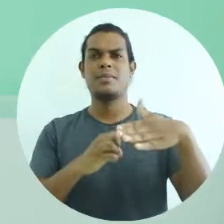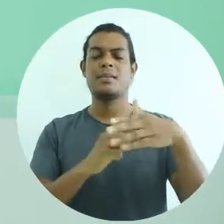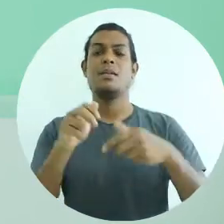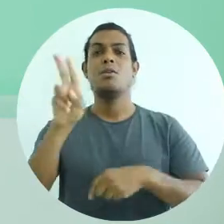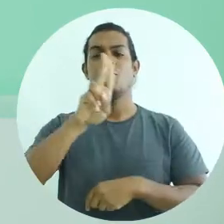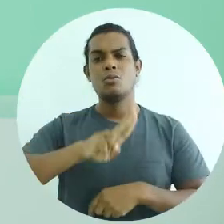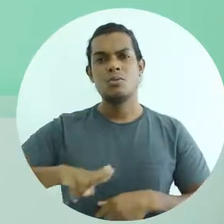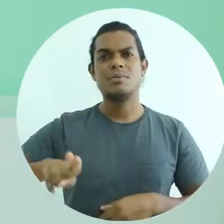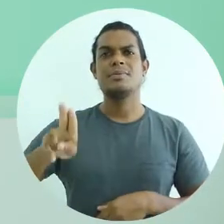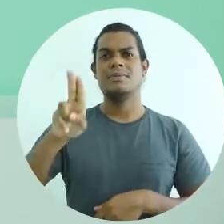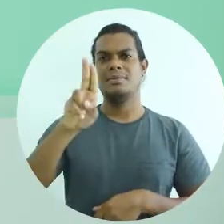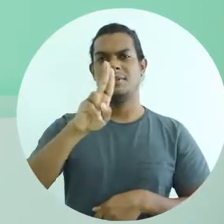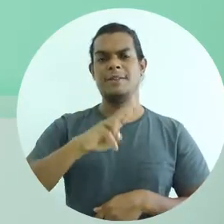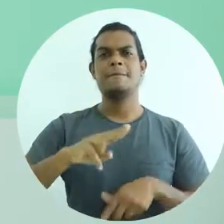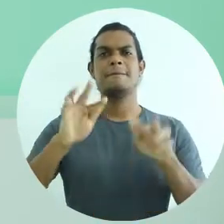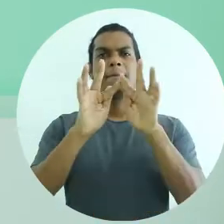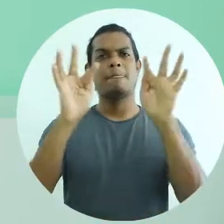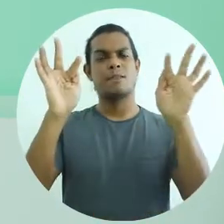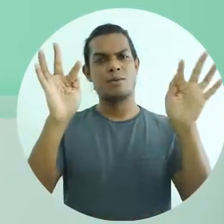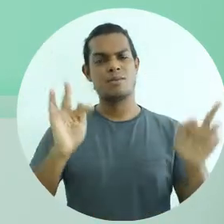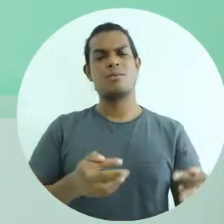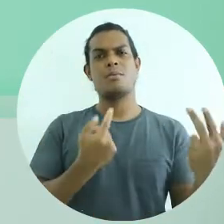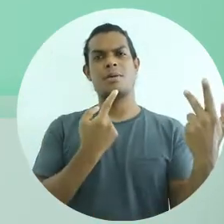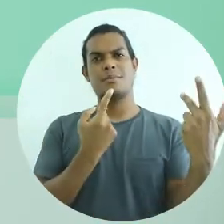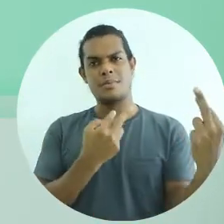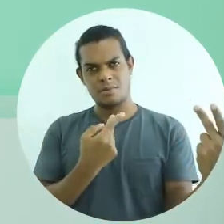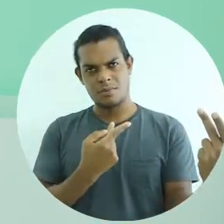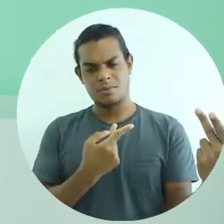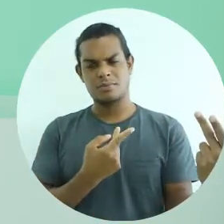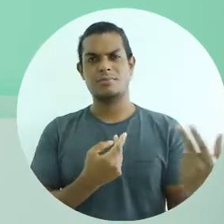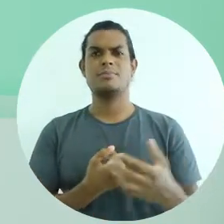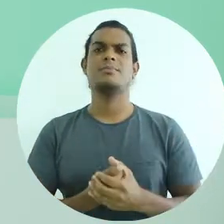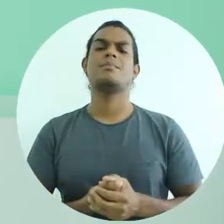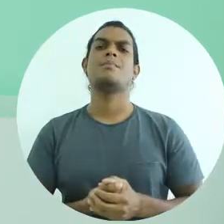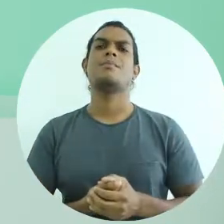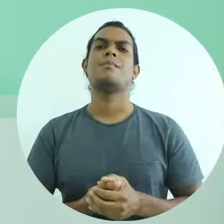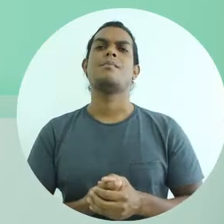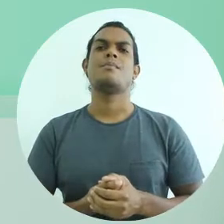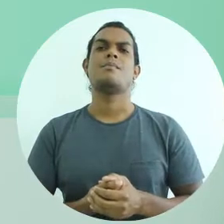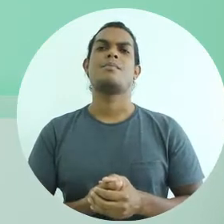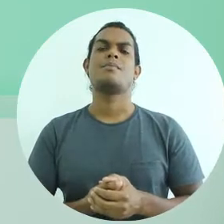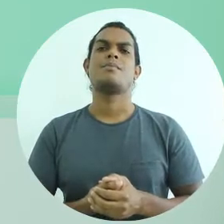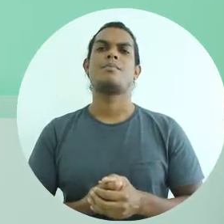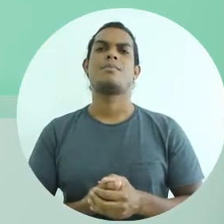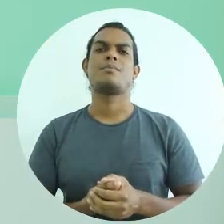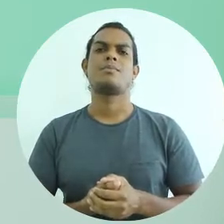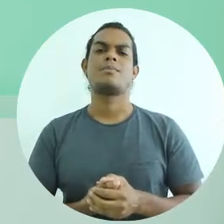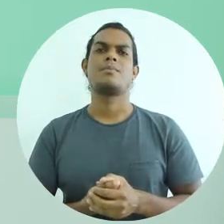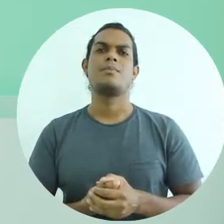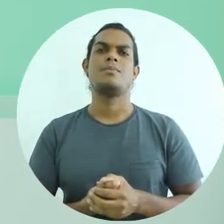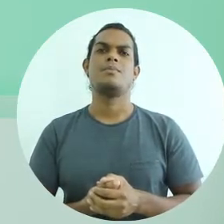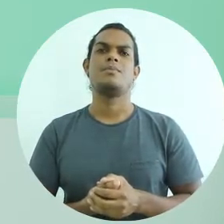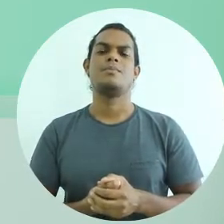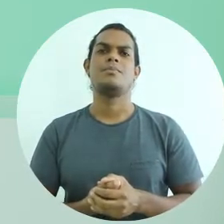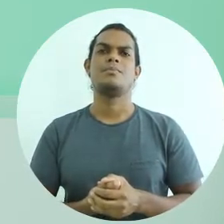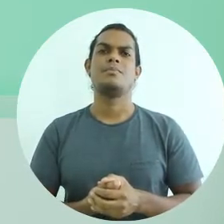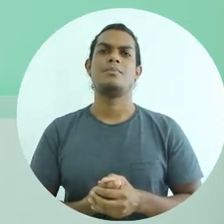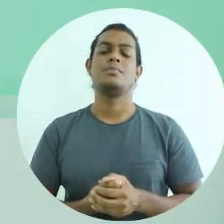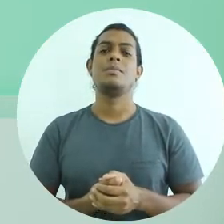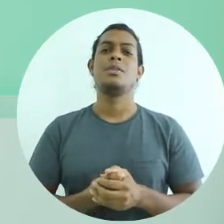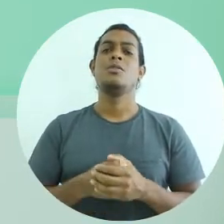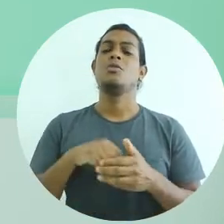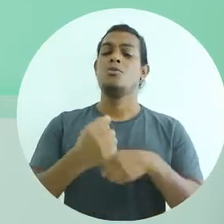a mesma linguagem quando falassem sobre qualidade, quando falassem sobre norma de qualidade. E foi aí que